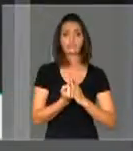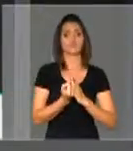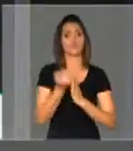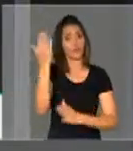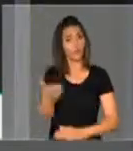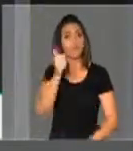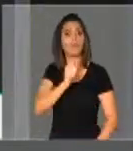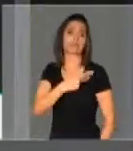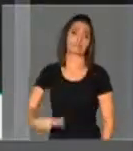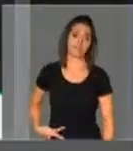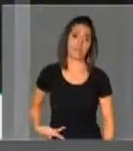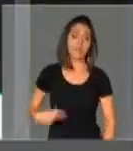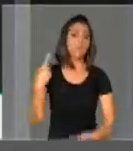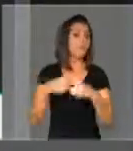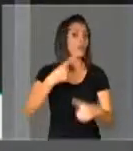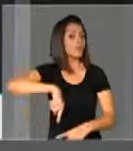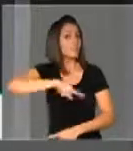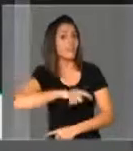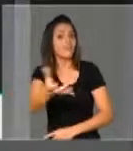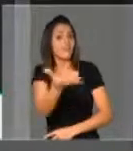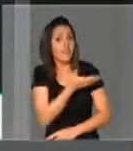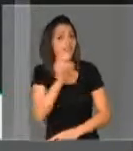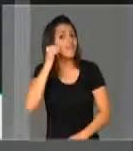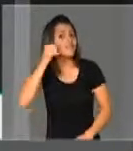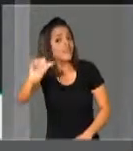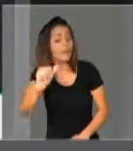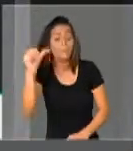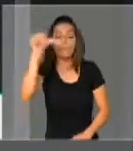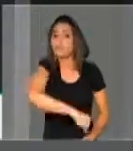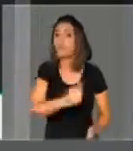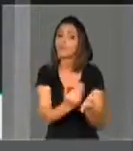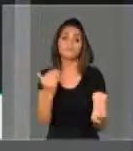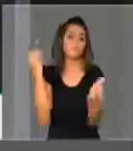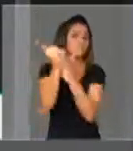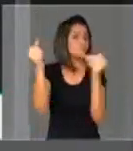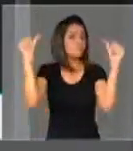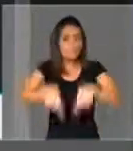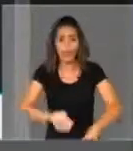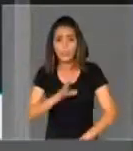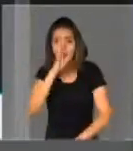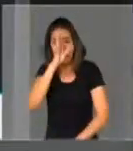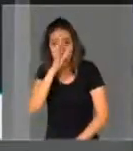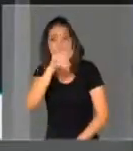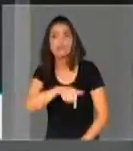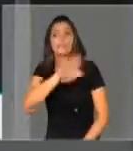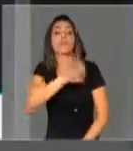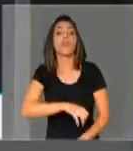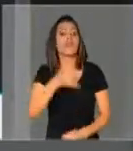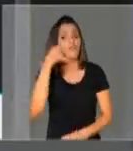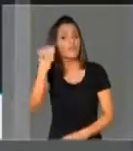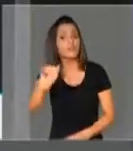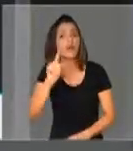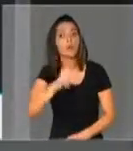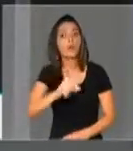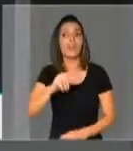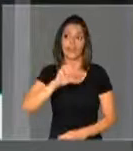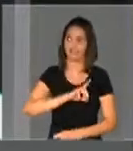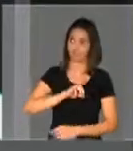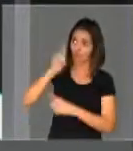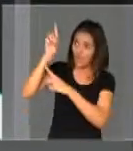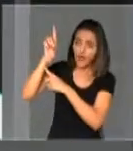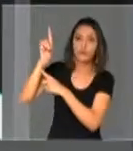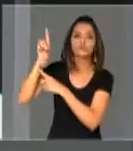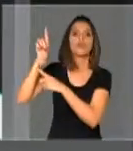senhora presidente, porque nós queremos evitar um mal maior. E só quem pode evitar um mal maior abaixo de Deus